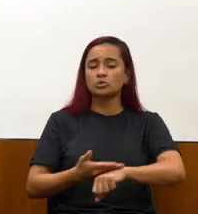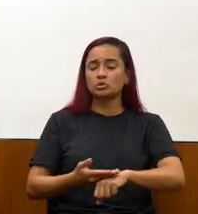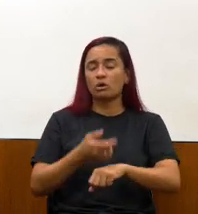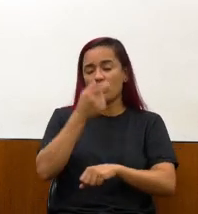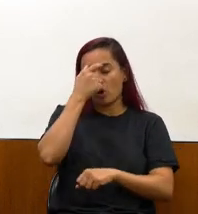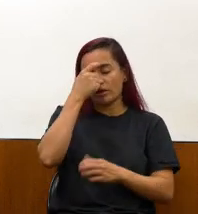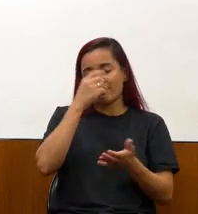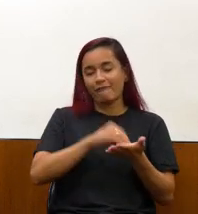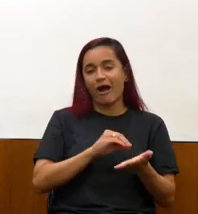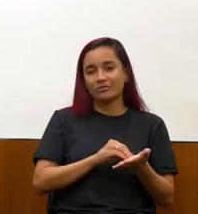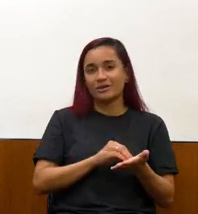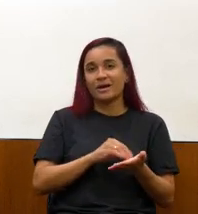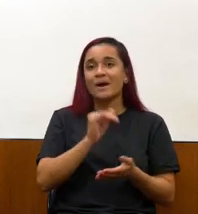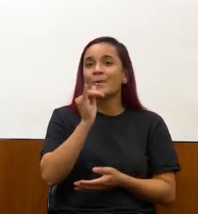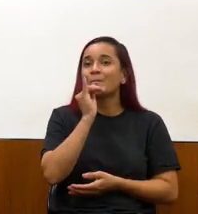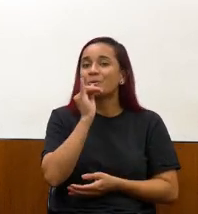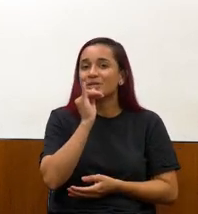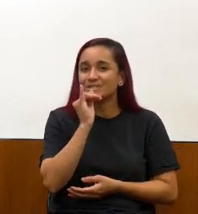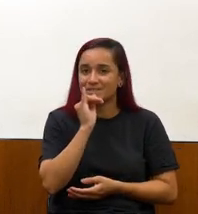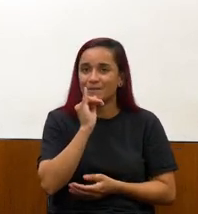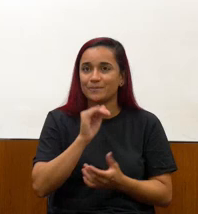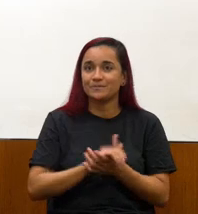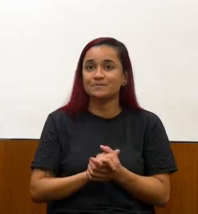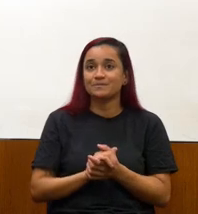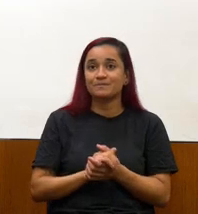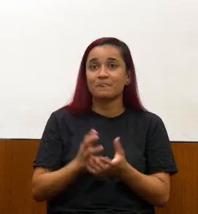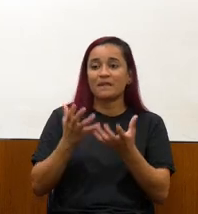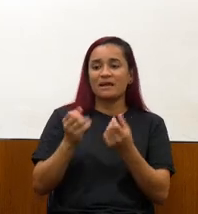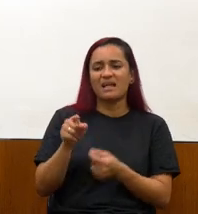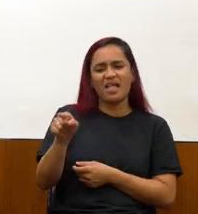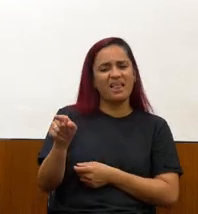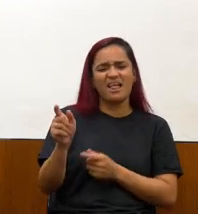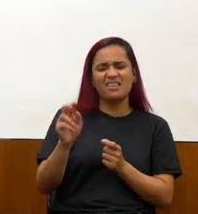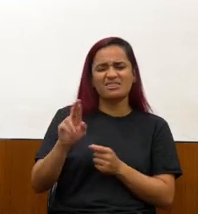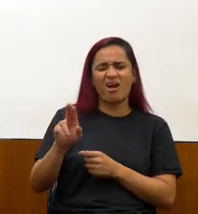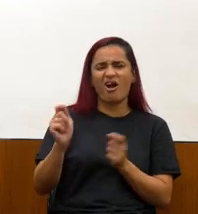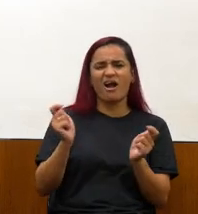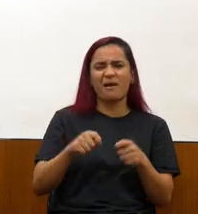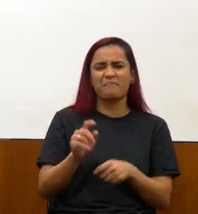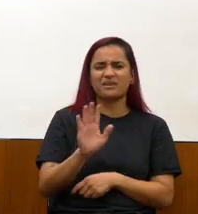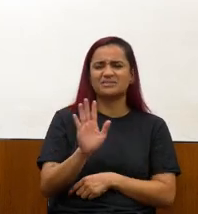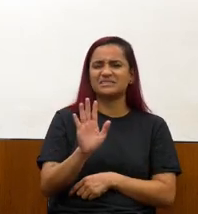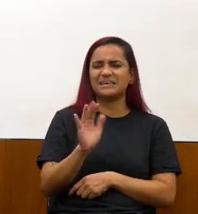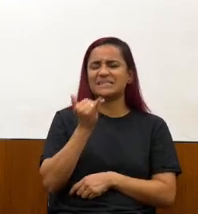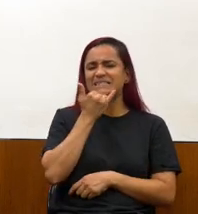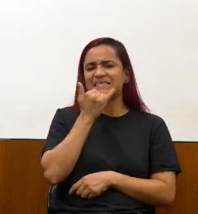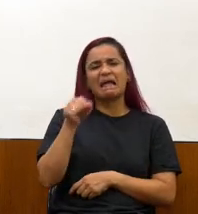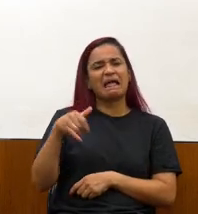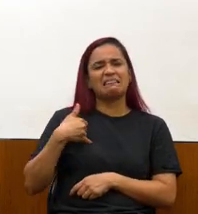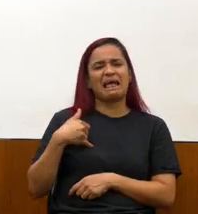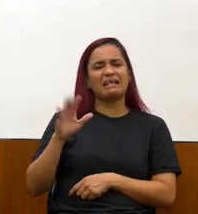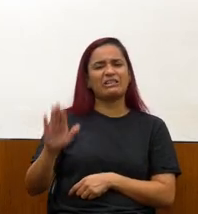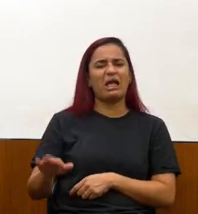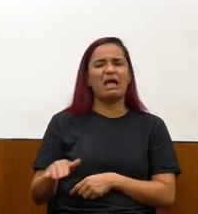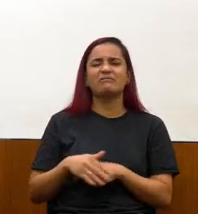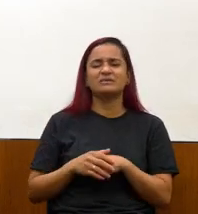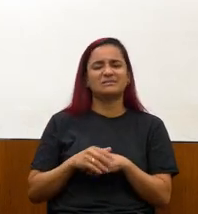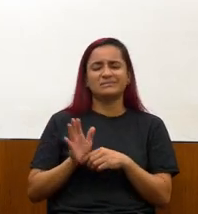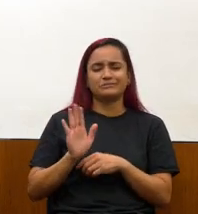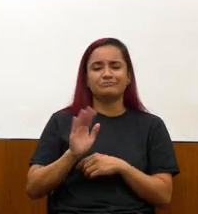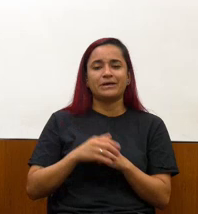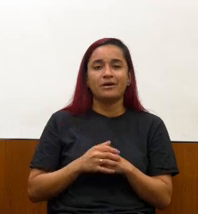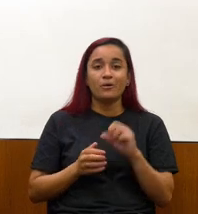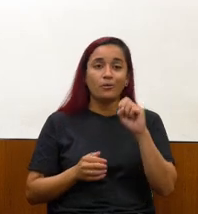Eu vou dar alguns exemplos. Por exemplo, assumir que alguém é menos competente pela idade, ou assumir que alguém é mais ou menos competente também, se é